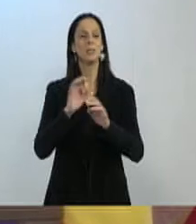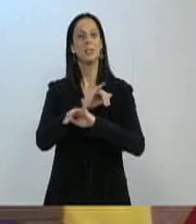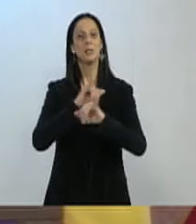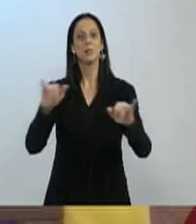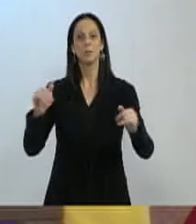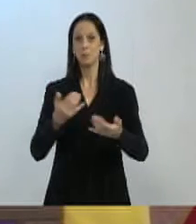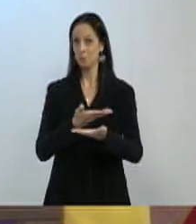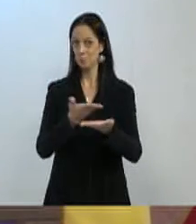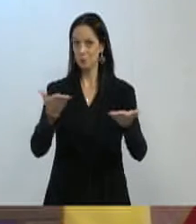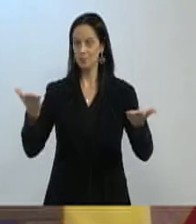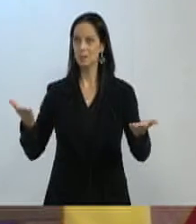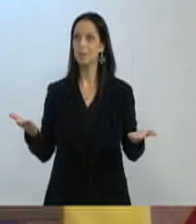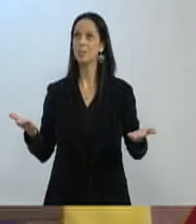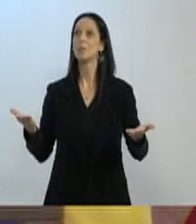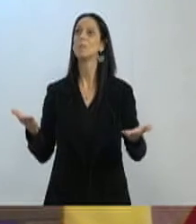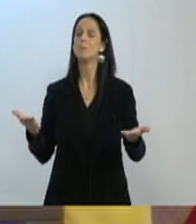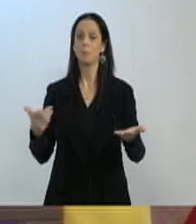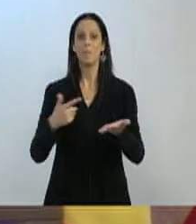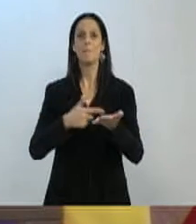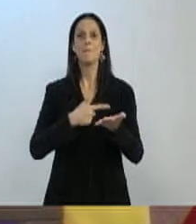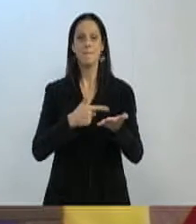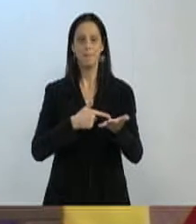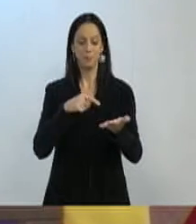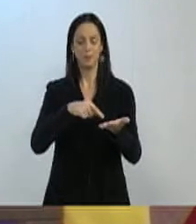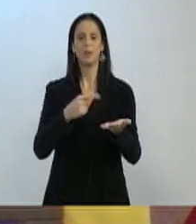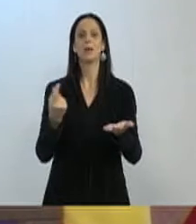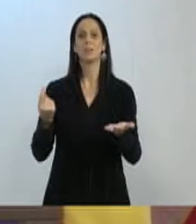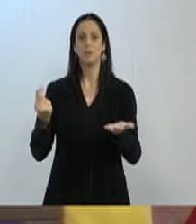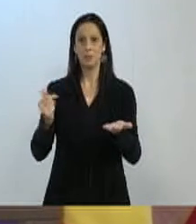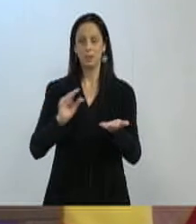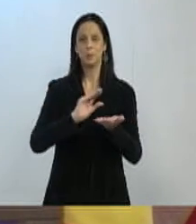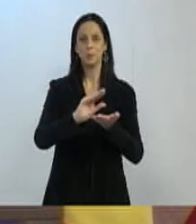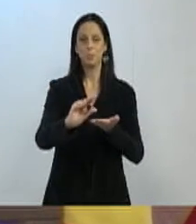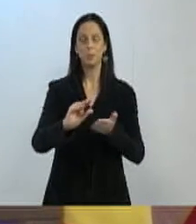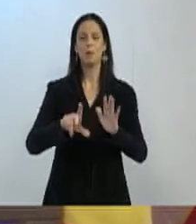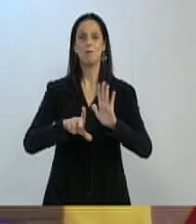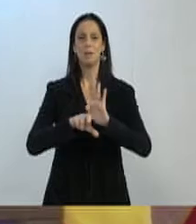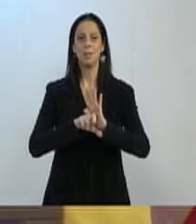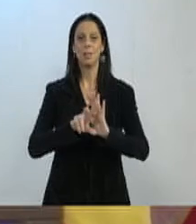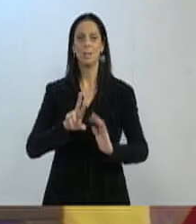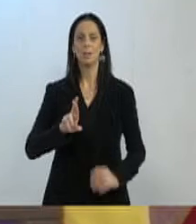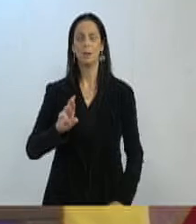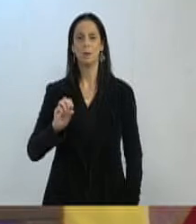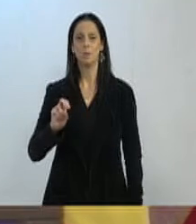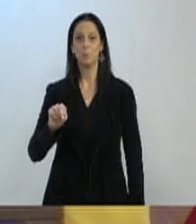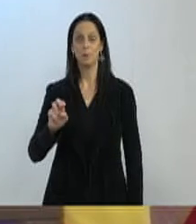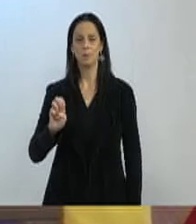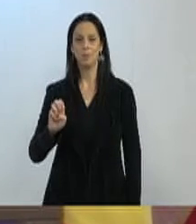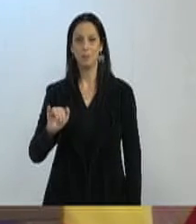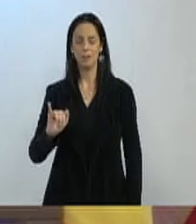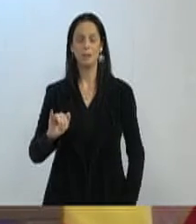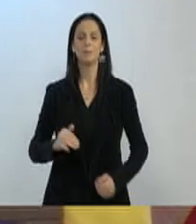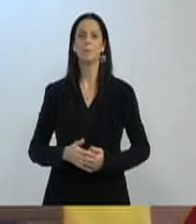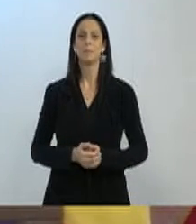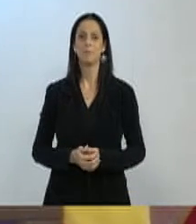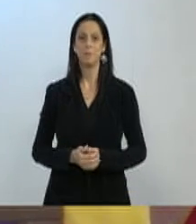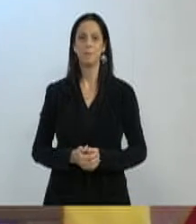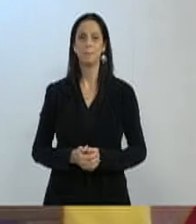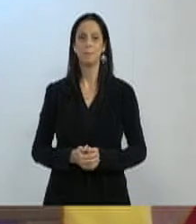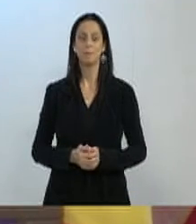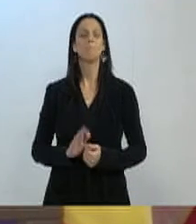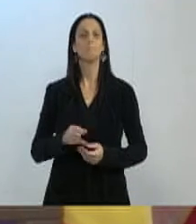informar que ele foi feito com recurso de Lei Rouanet. Nós tivemos uma edição do livro com Lei Rouanet, e ela